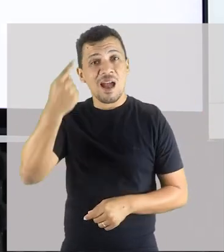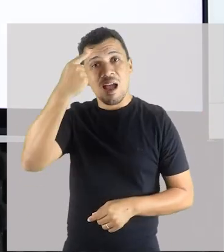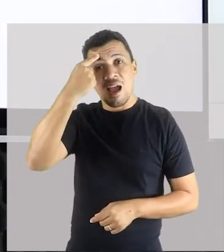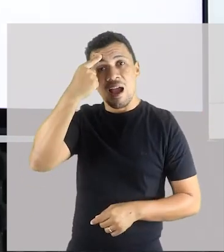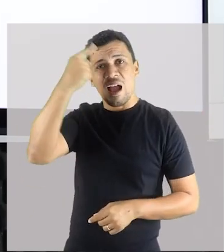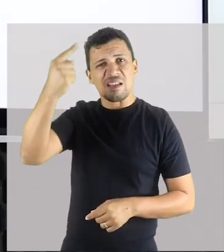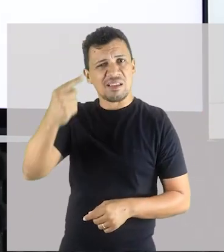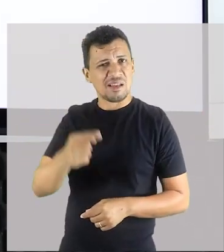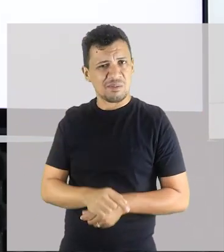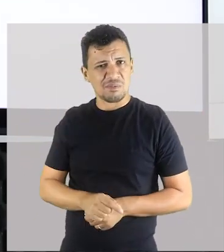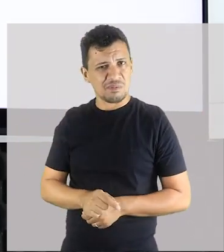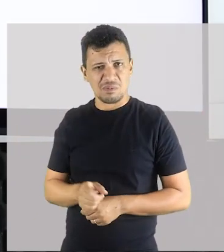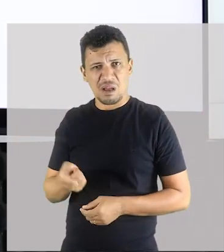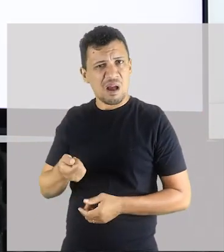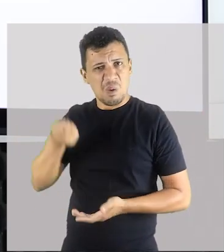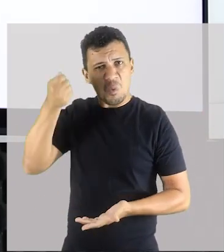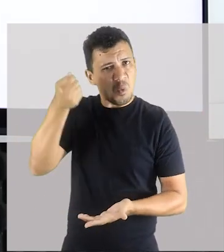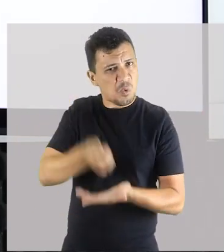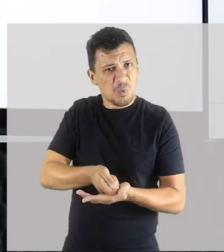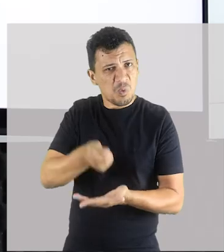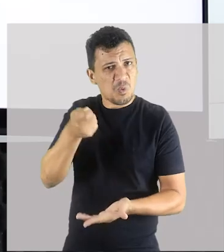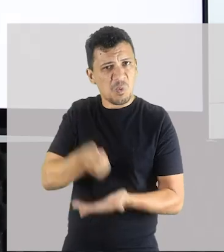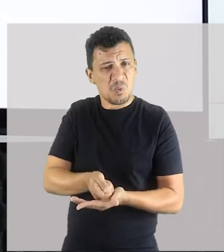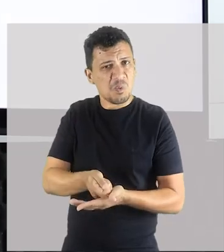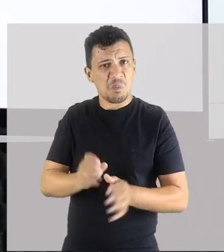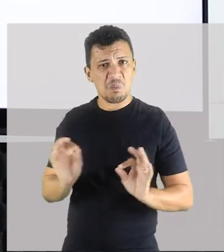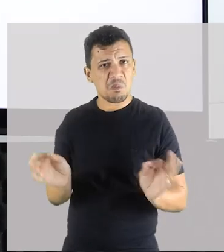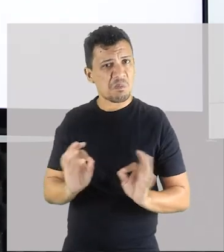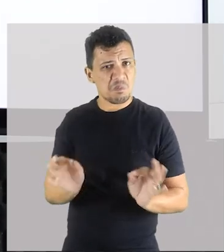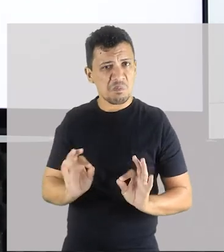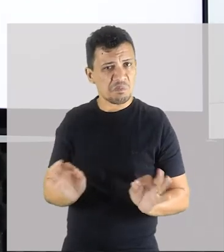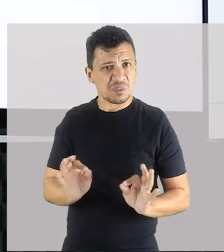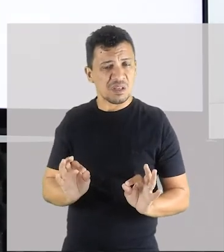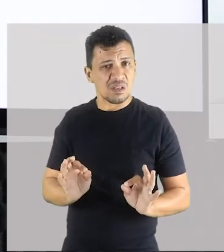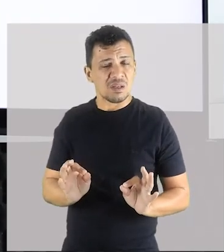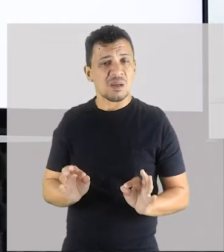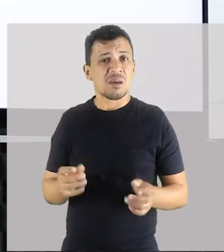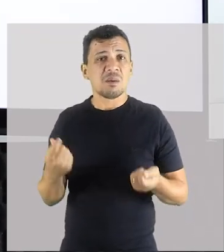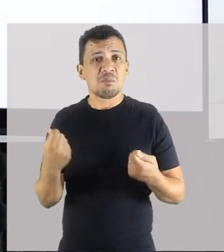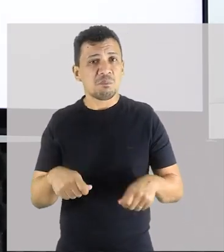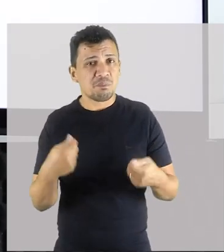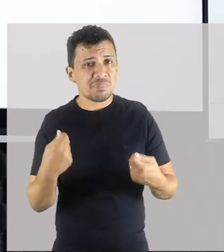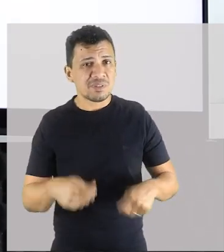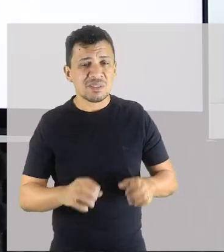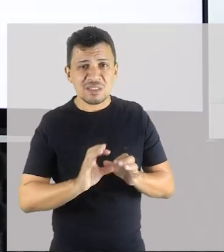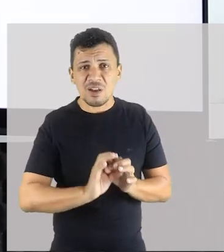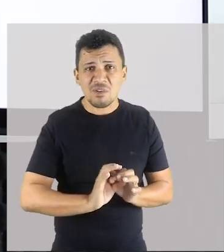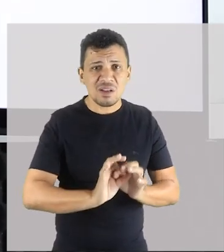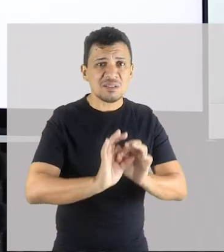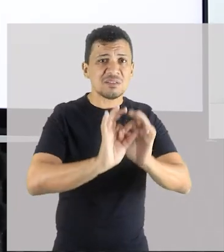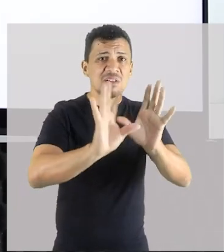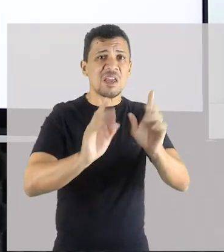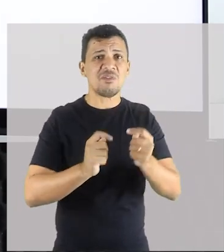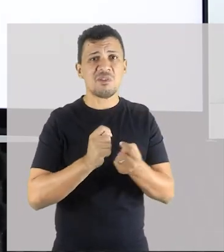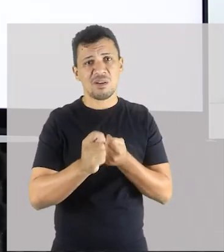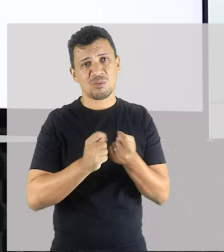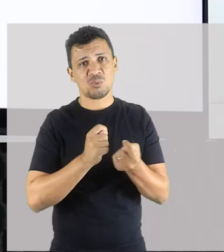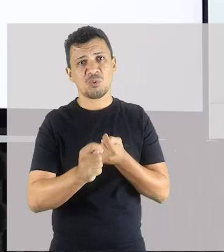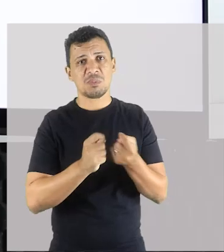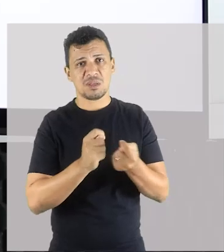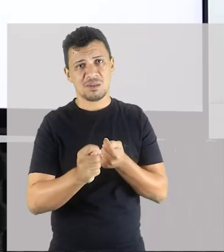eles não deveriam ser subjugados mais à coroa portuguesa. A ideia de que eles deveriam ser livres, uma economia